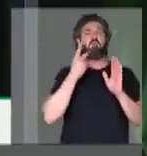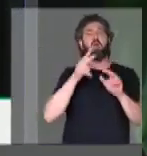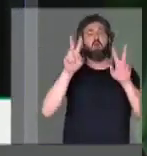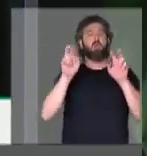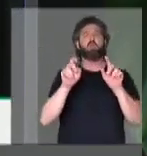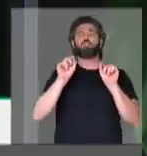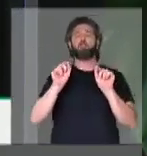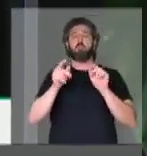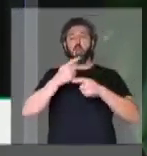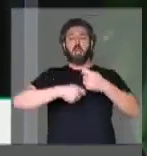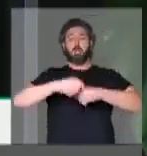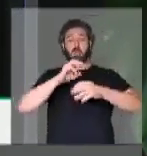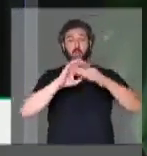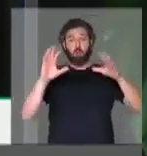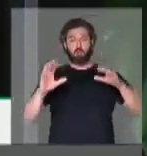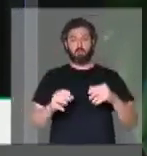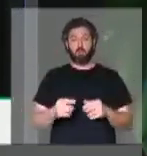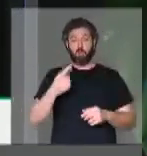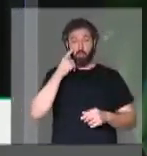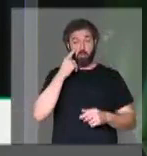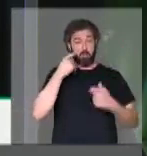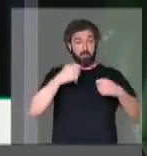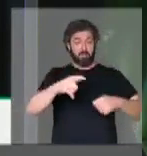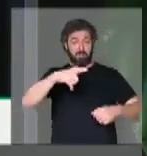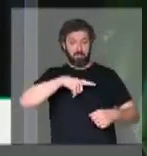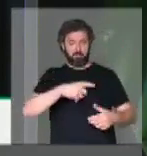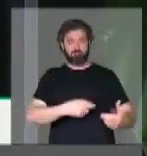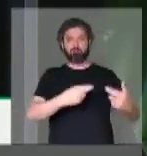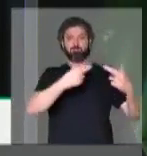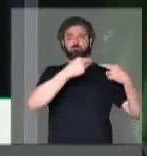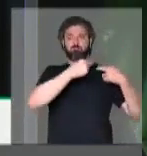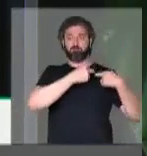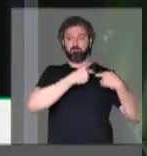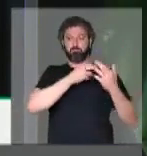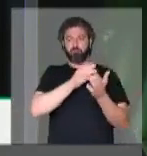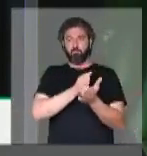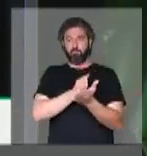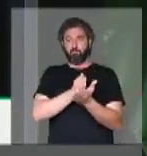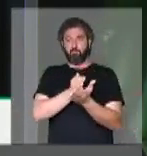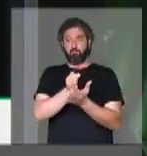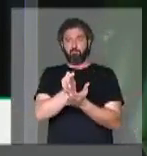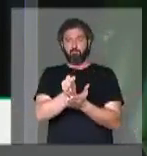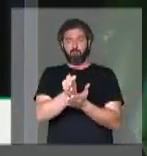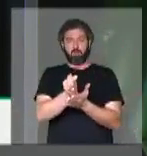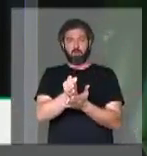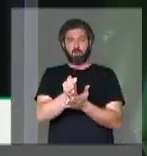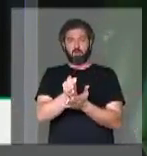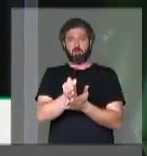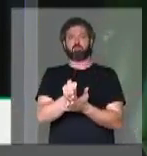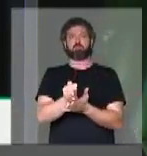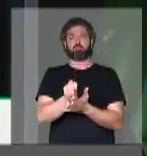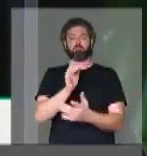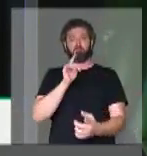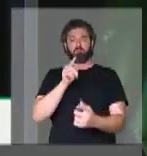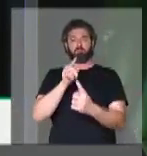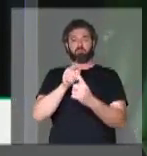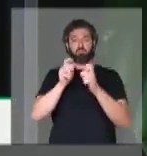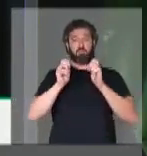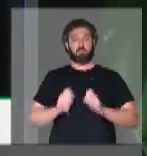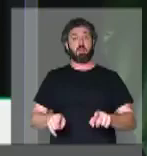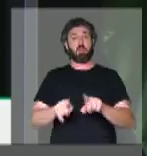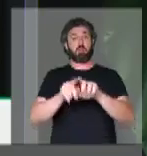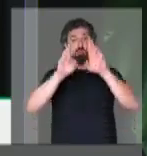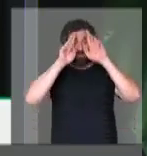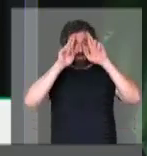deve ser exercida com responsabilidade e lealdade e boa fé e com